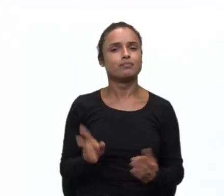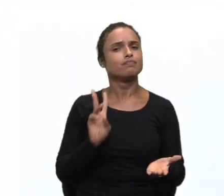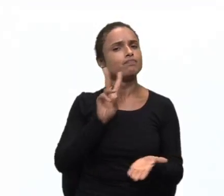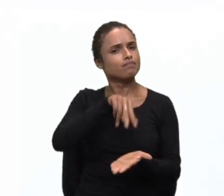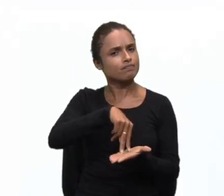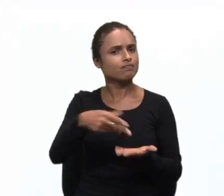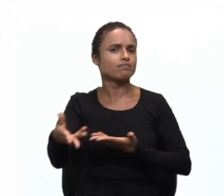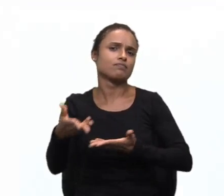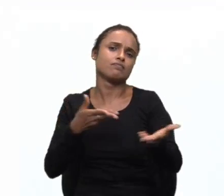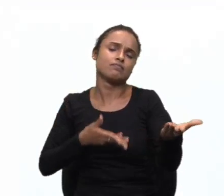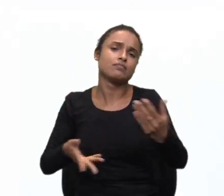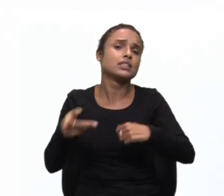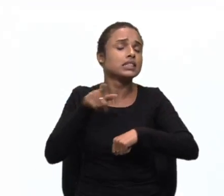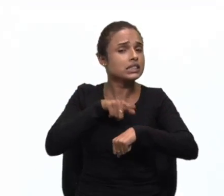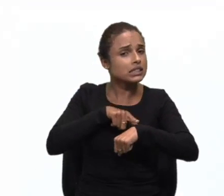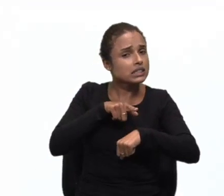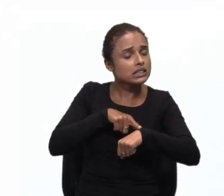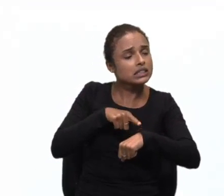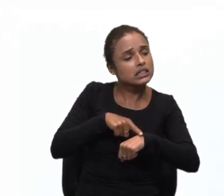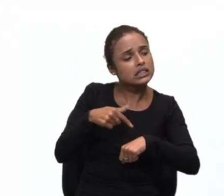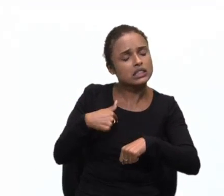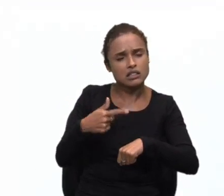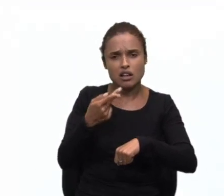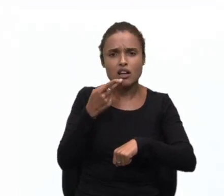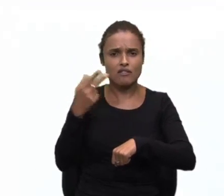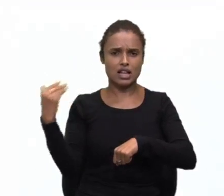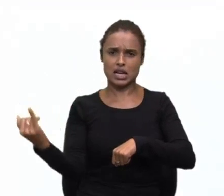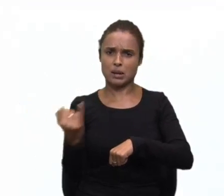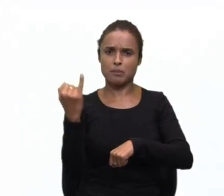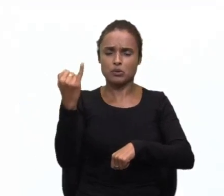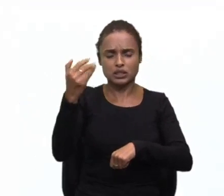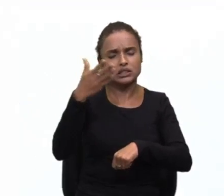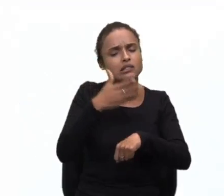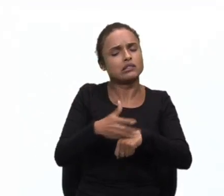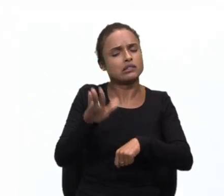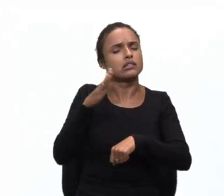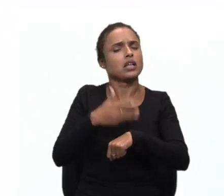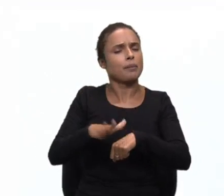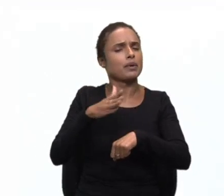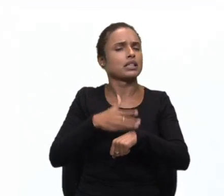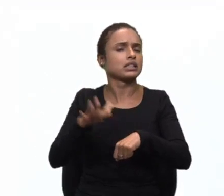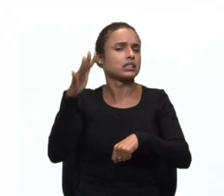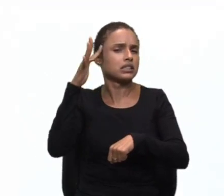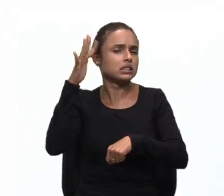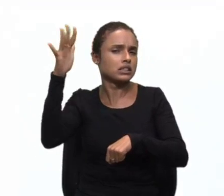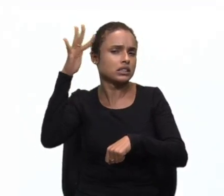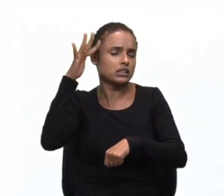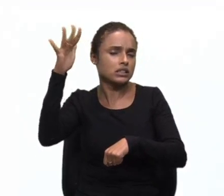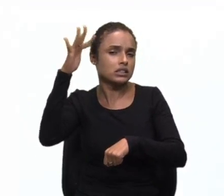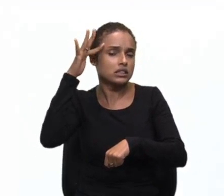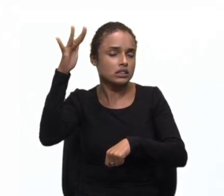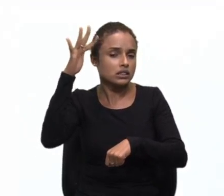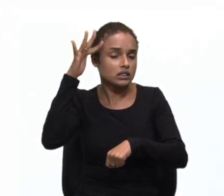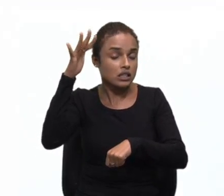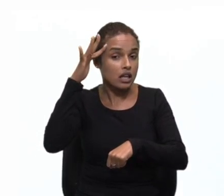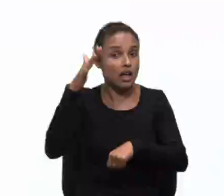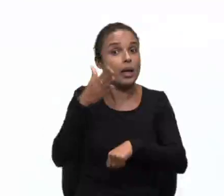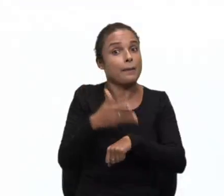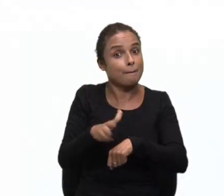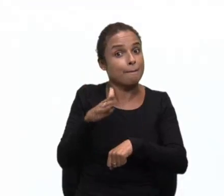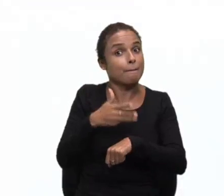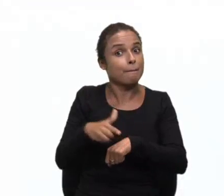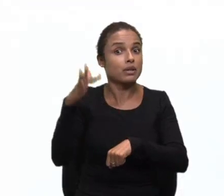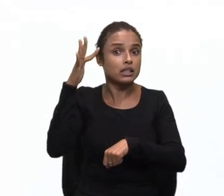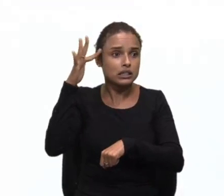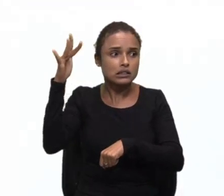Participa. Esse é o momento que eu falo para vocês, que é o momento que a gente aplica, tá? É nessa hora que a gente vai